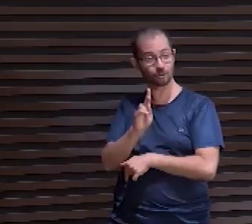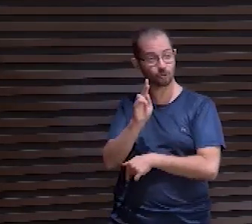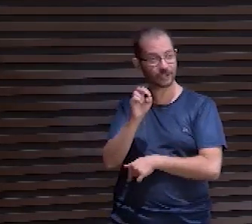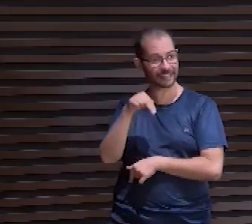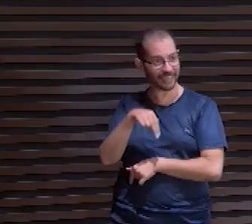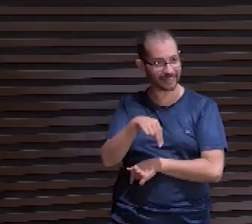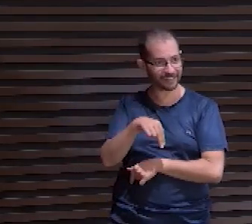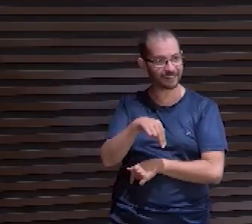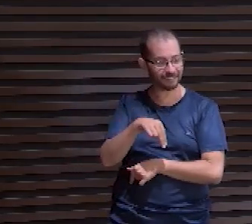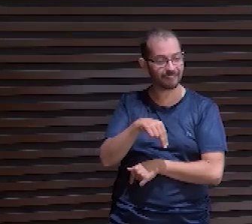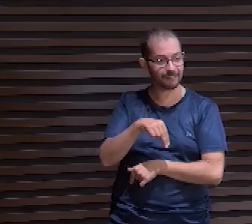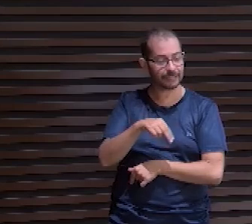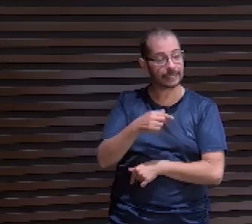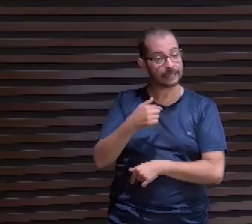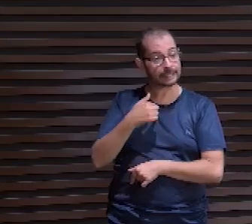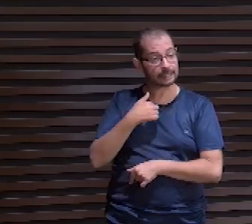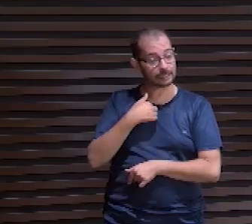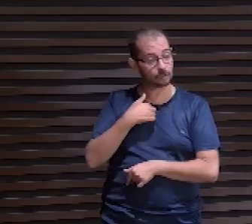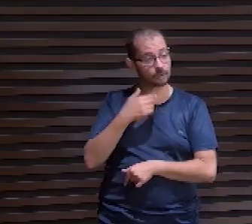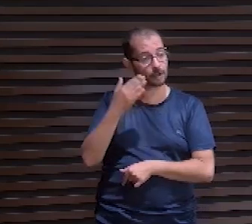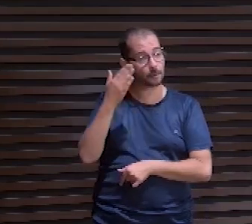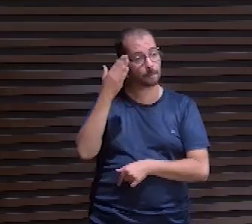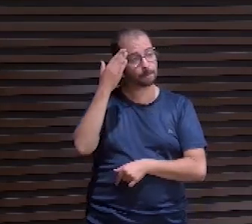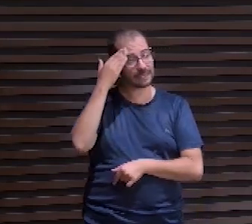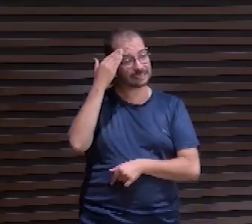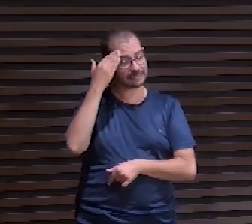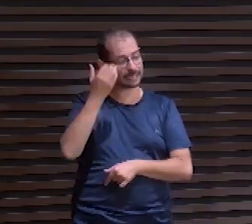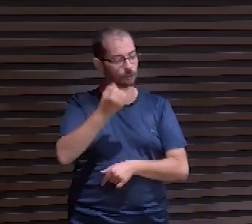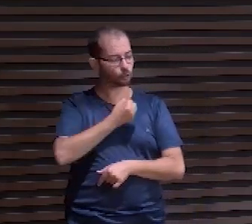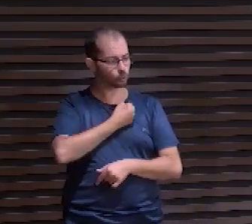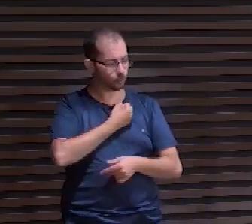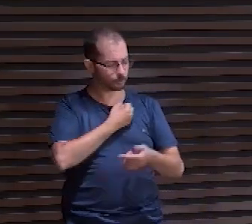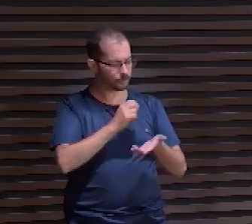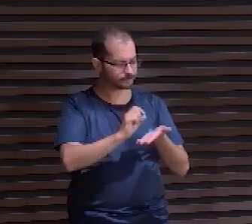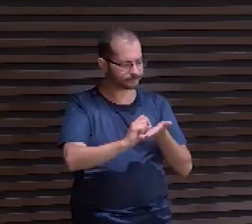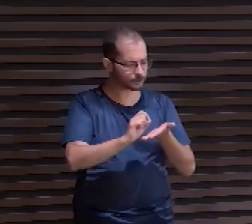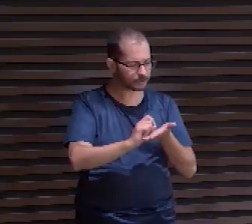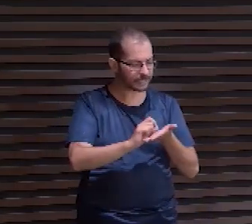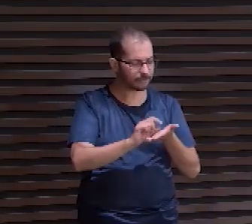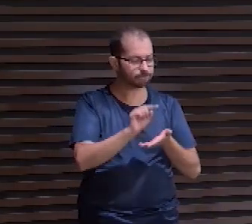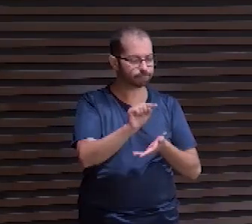Decidi, então, discar o número e fazer a ligação.